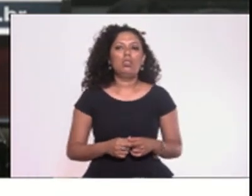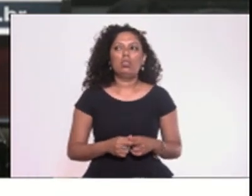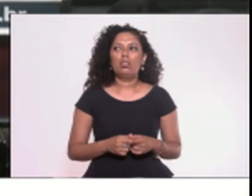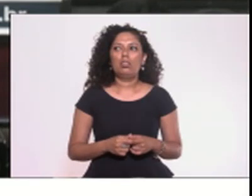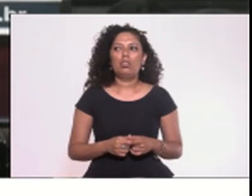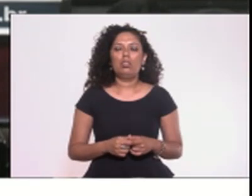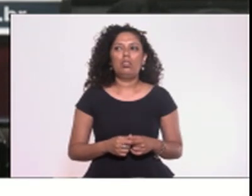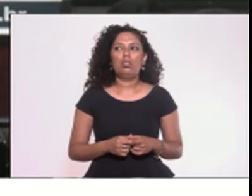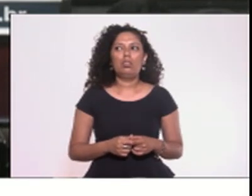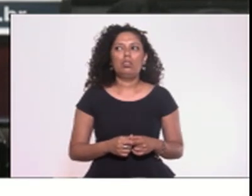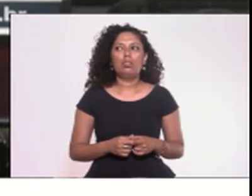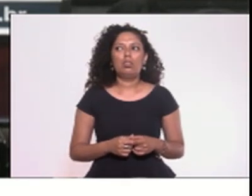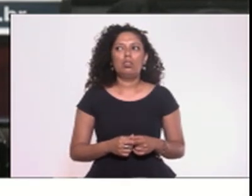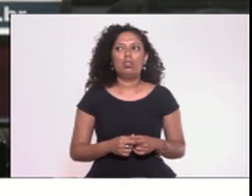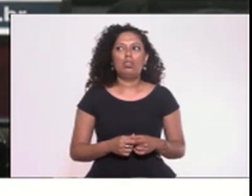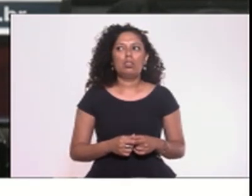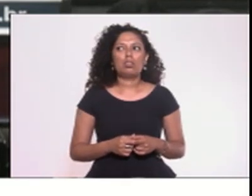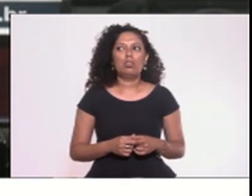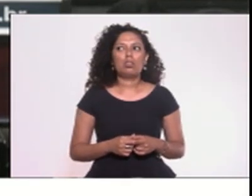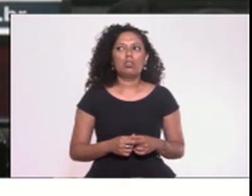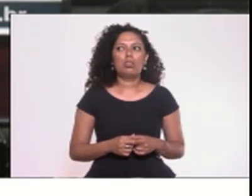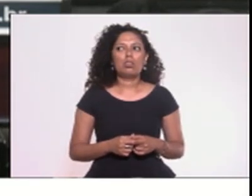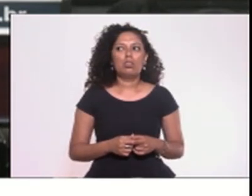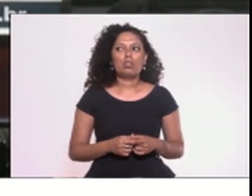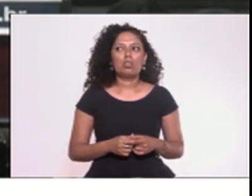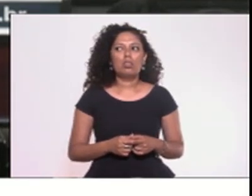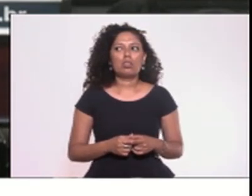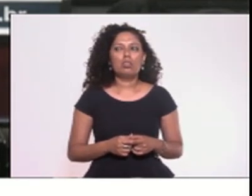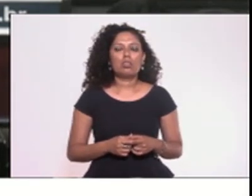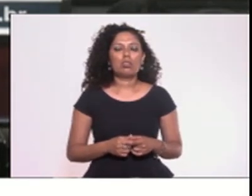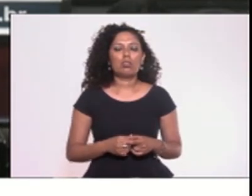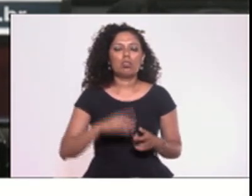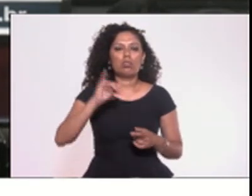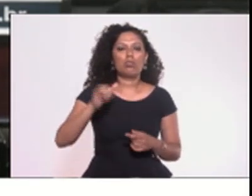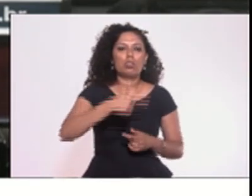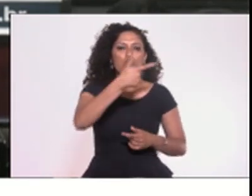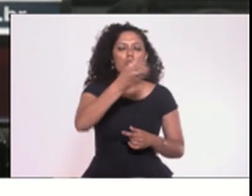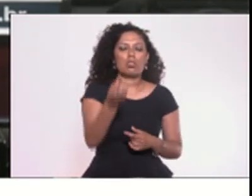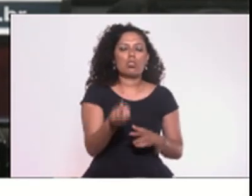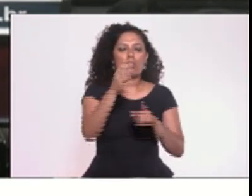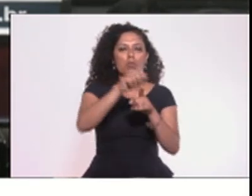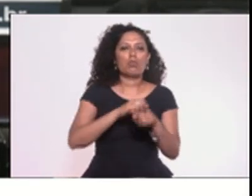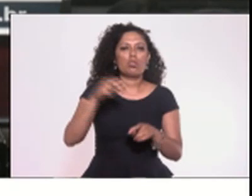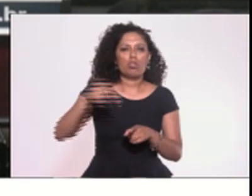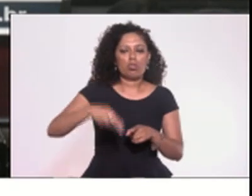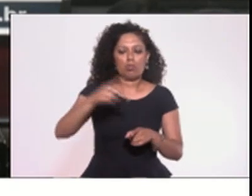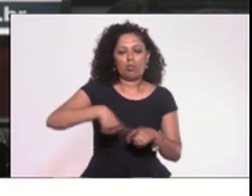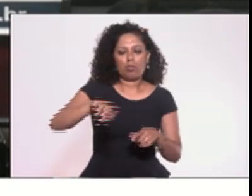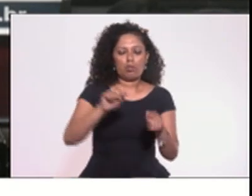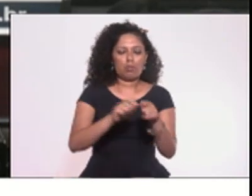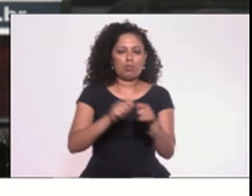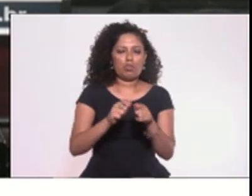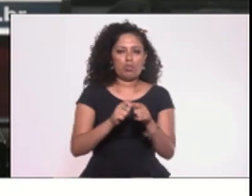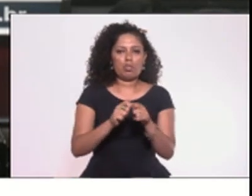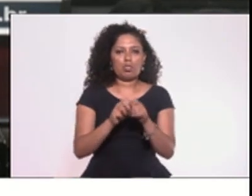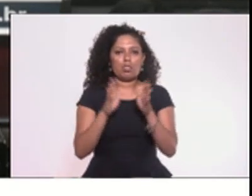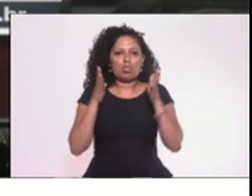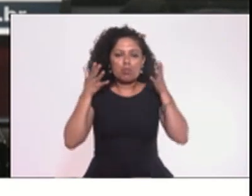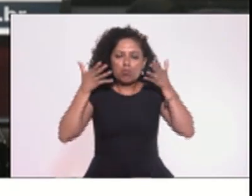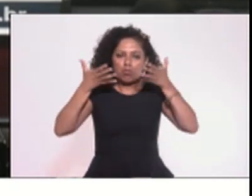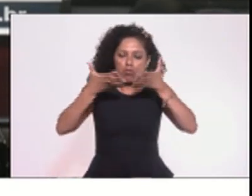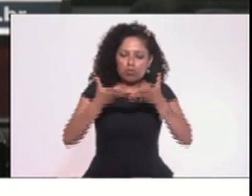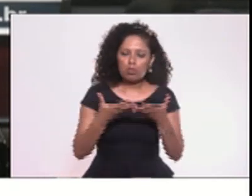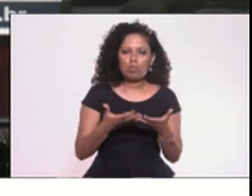transversal, porque, adiantando um pouco o final, no dia 26 de novembro, nós vamos fazer um seminário na